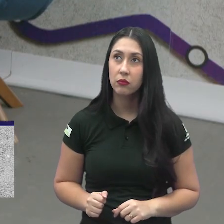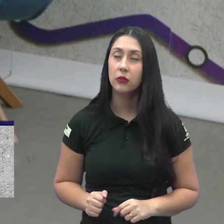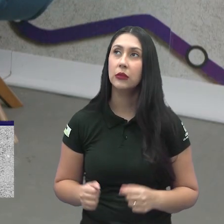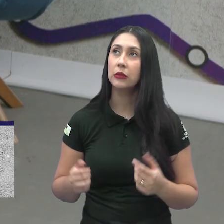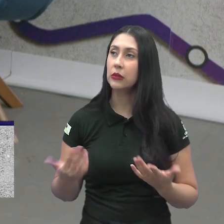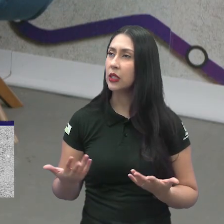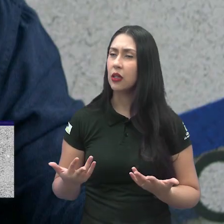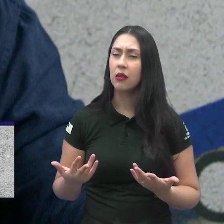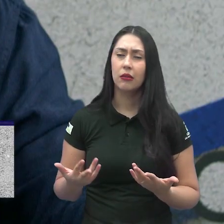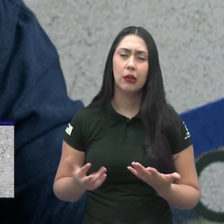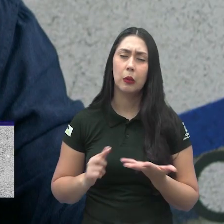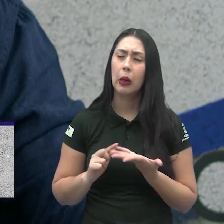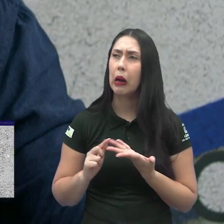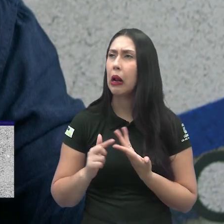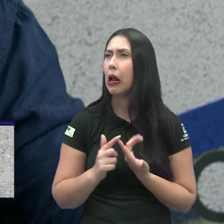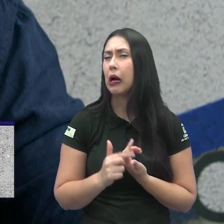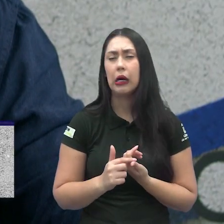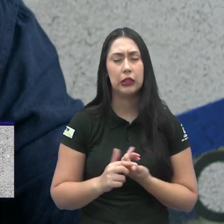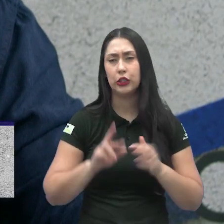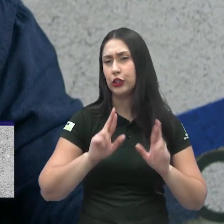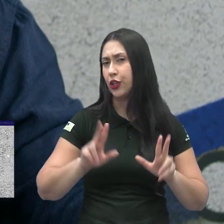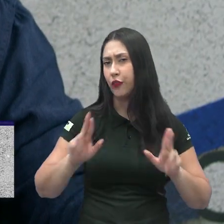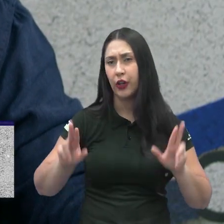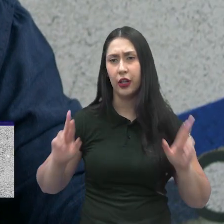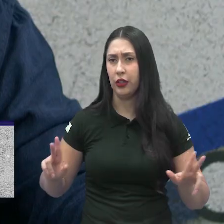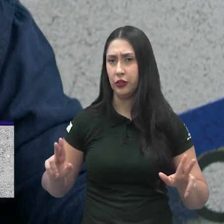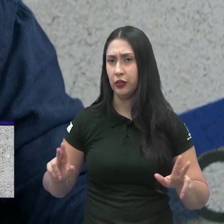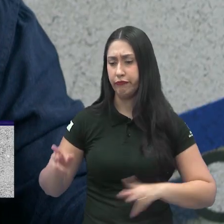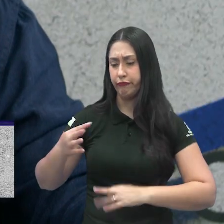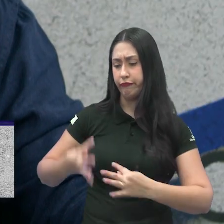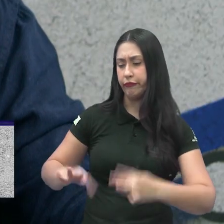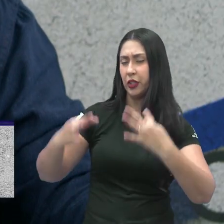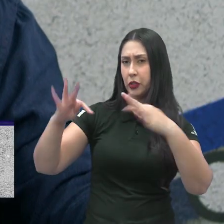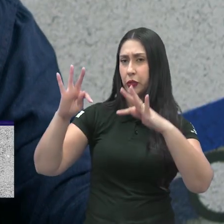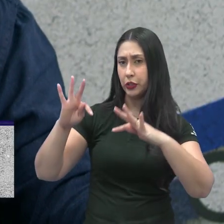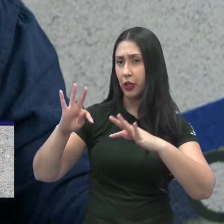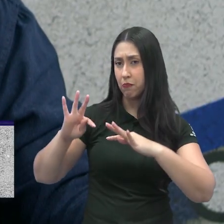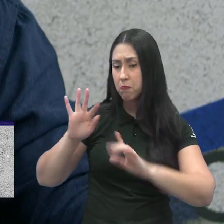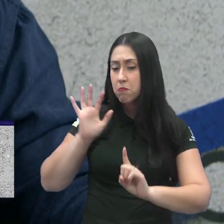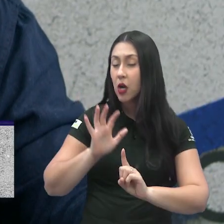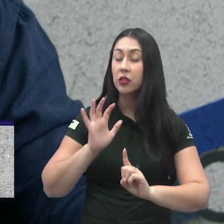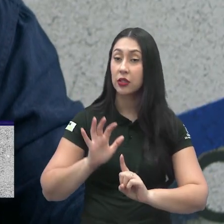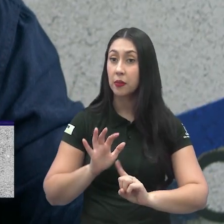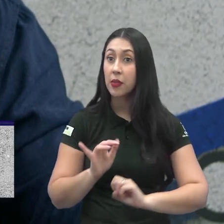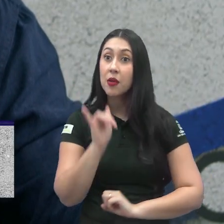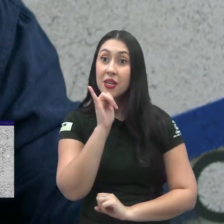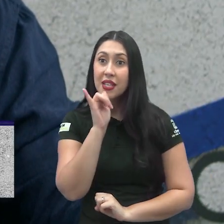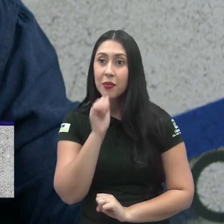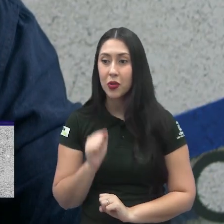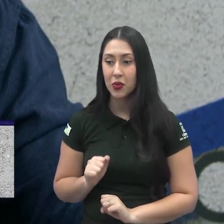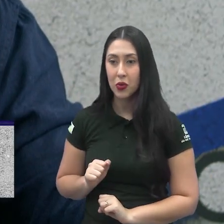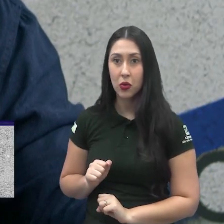acho que diversas formas a tecnologia pode impactar o negócio. Uma questão muito importante por exemplo, toda a